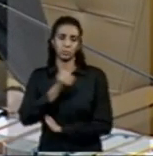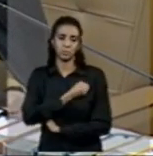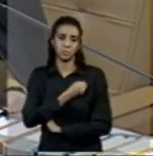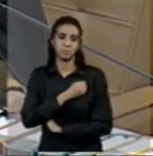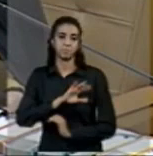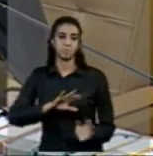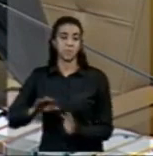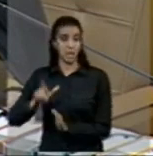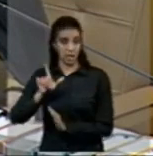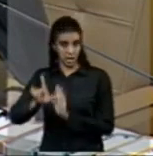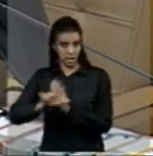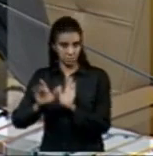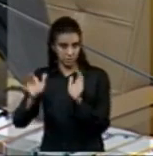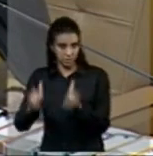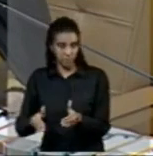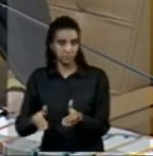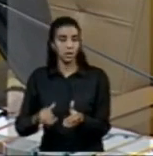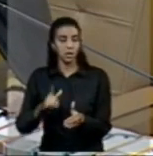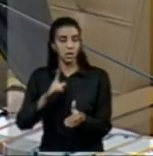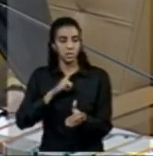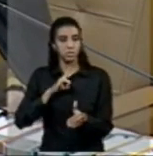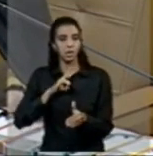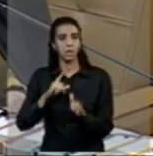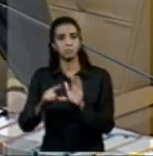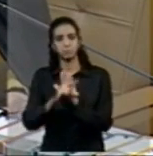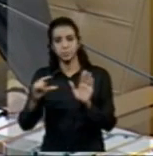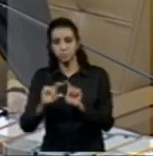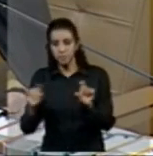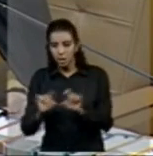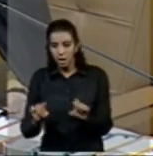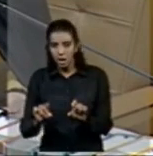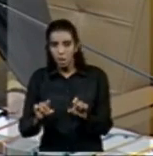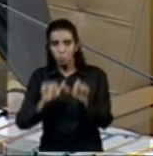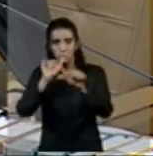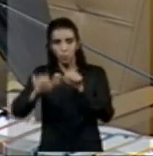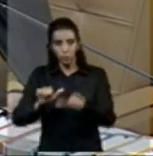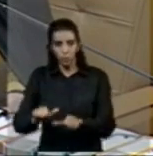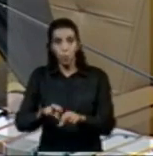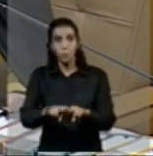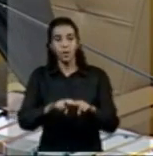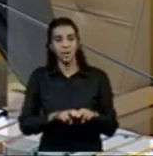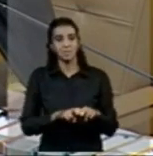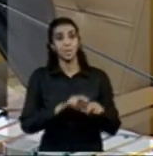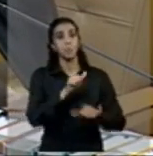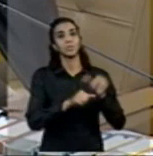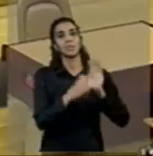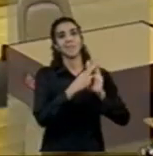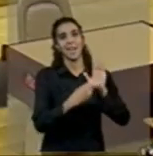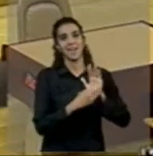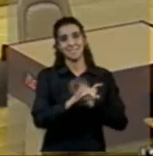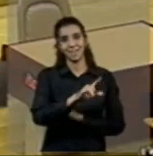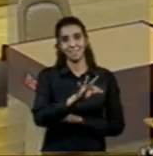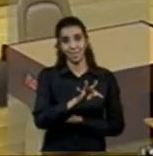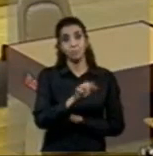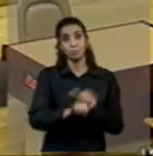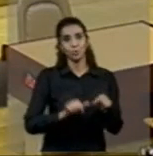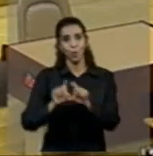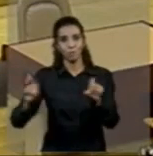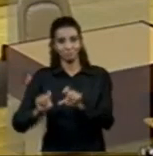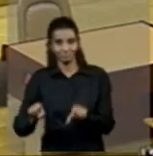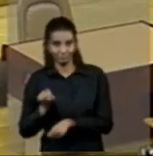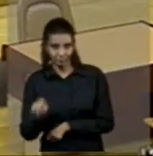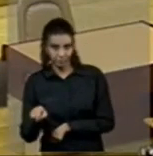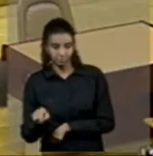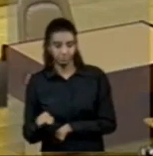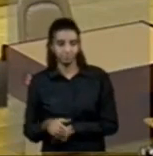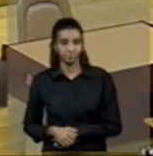de 1974, que teve dispositivos alterados pela reforma trabalhista de 2017.